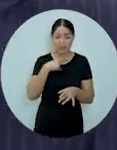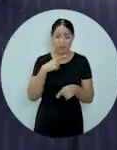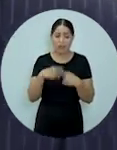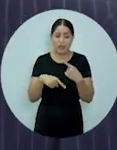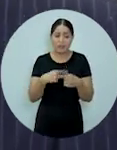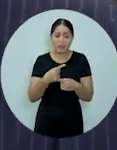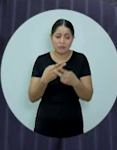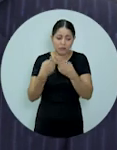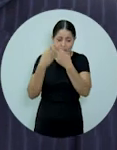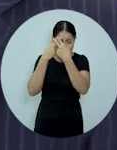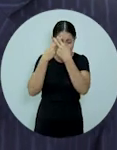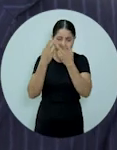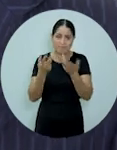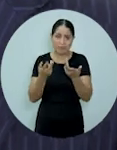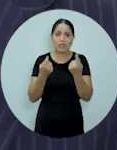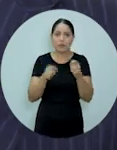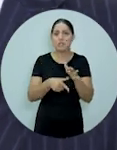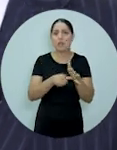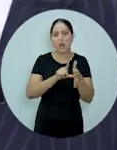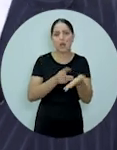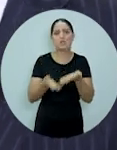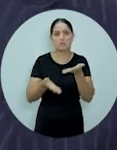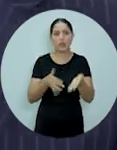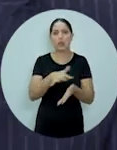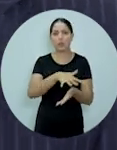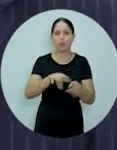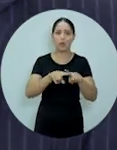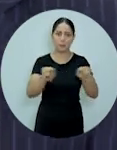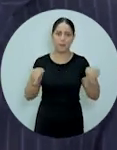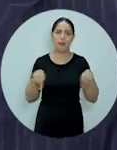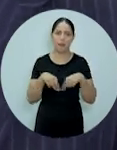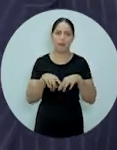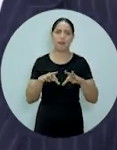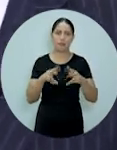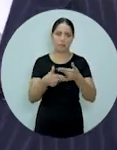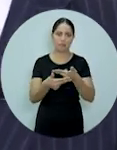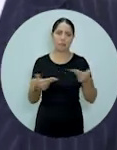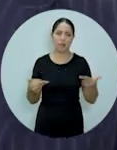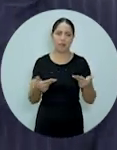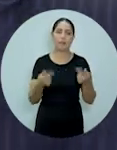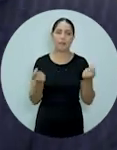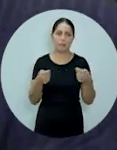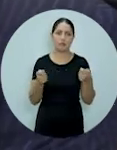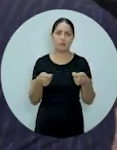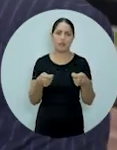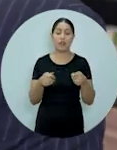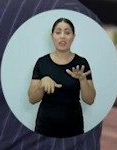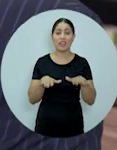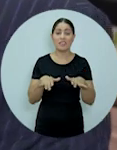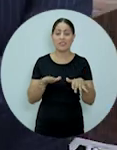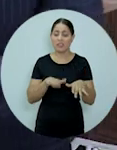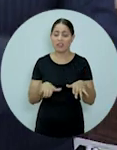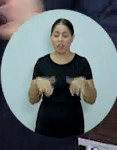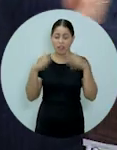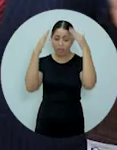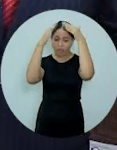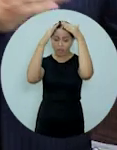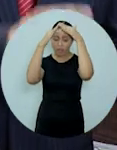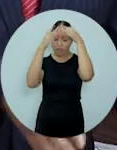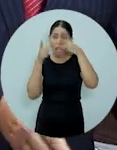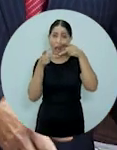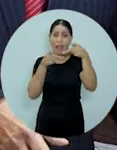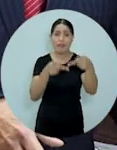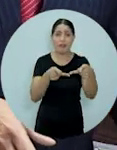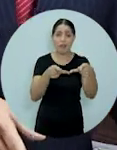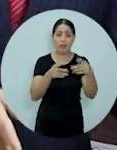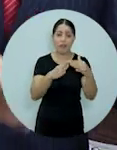nesse processo de avaliação, de preparação, de convivência, essa criança tem uma frustração muito grande, porque ela sai de um abrigo, vai para um